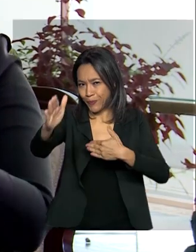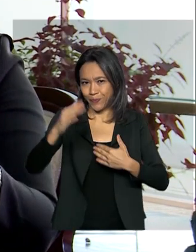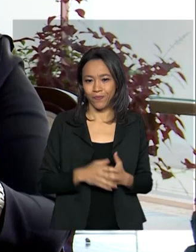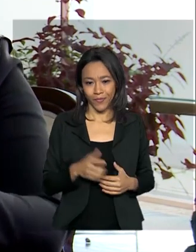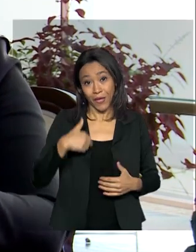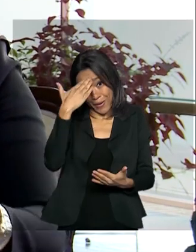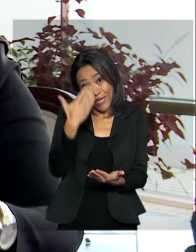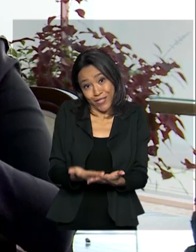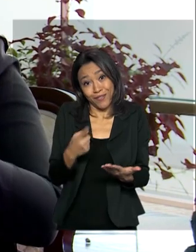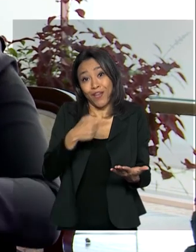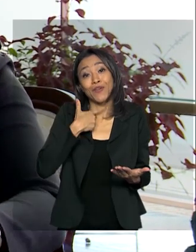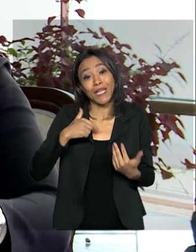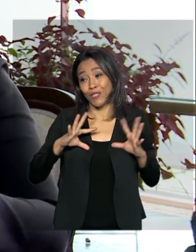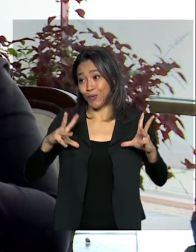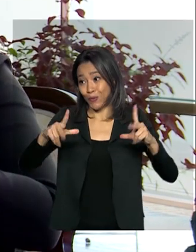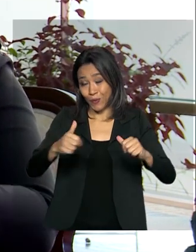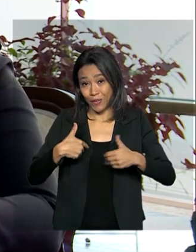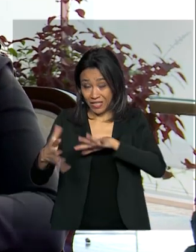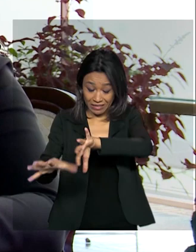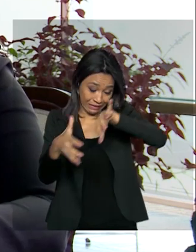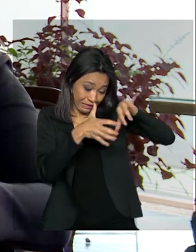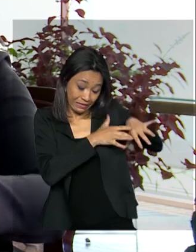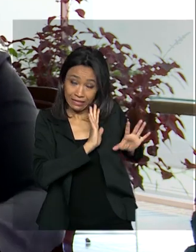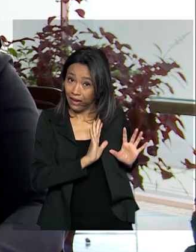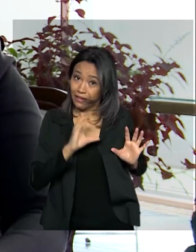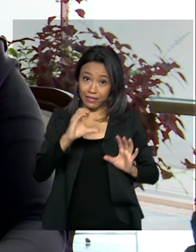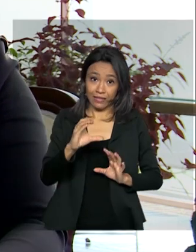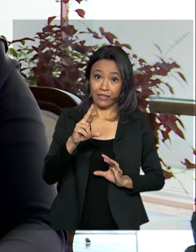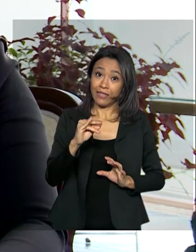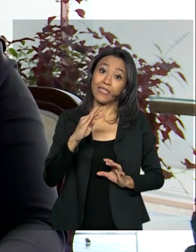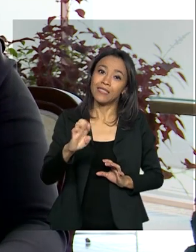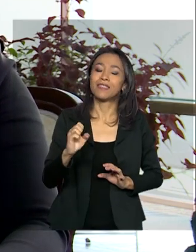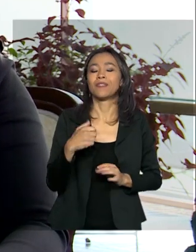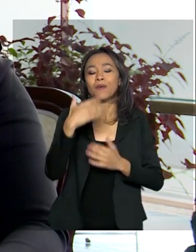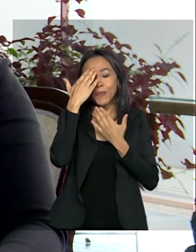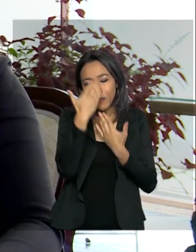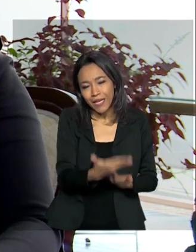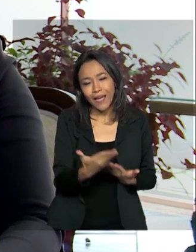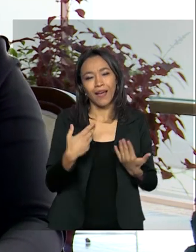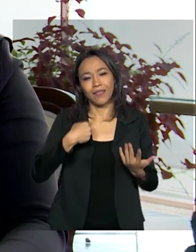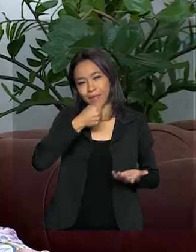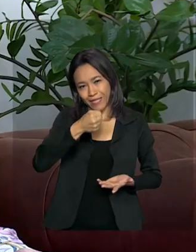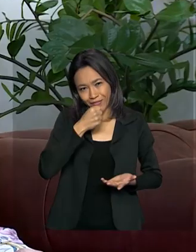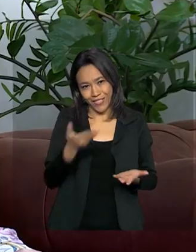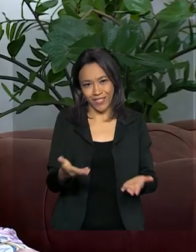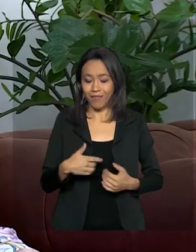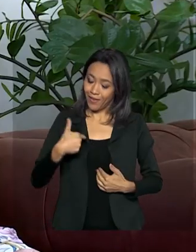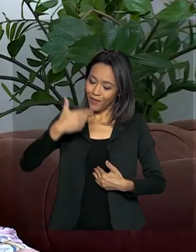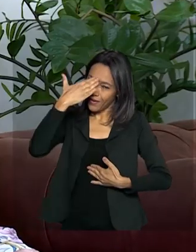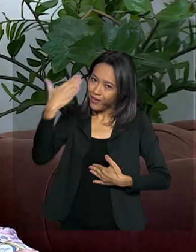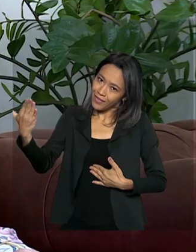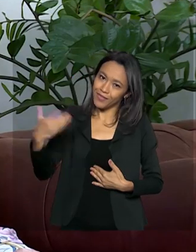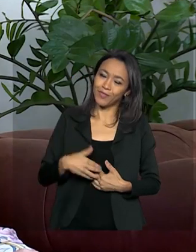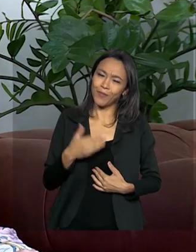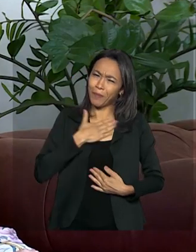acredito que esse é o desejo de todos nós que a gente sair dessa crise que esse momento passe ministra tereza cristina muito obrigada pelos entrevista e eu é que